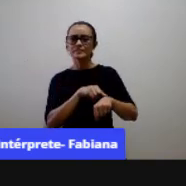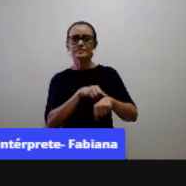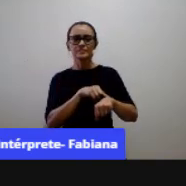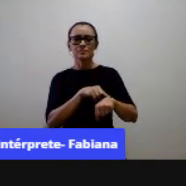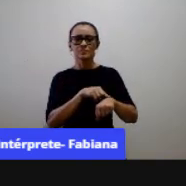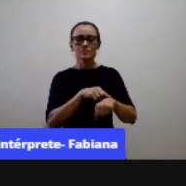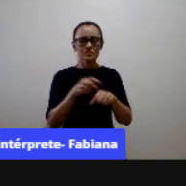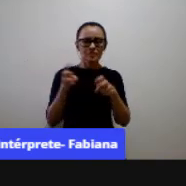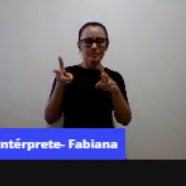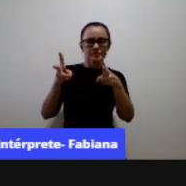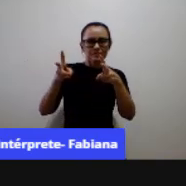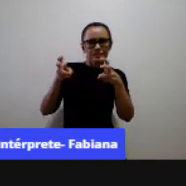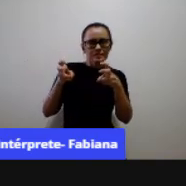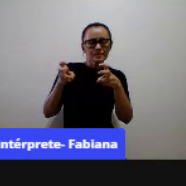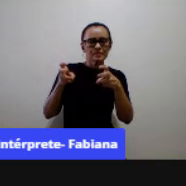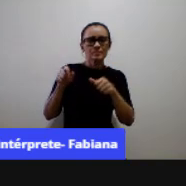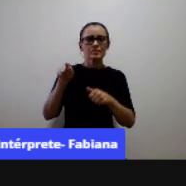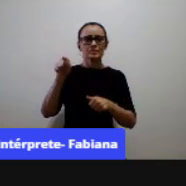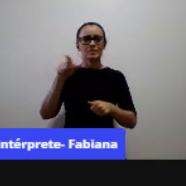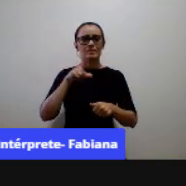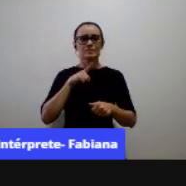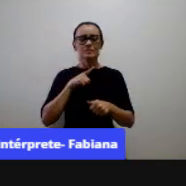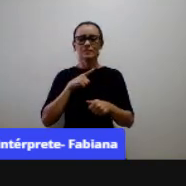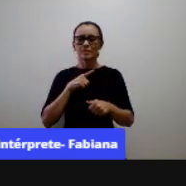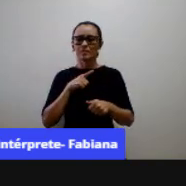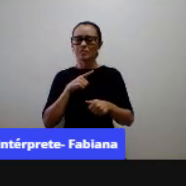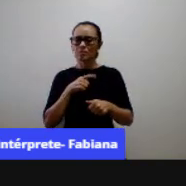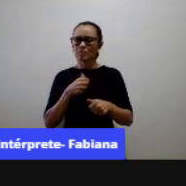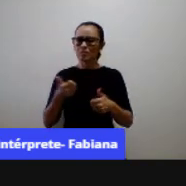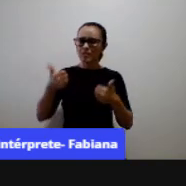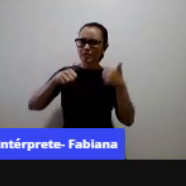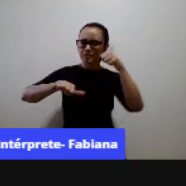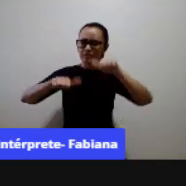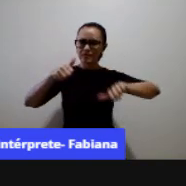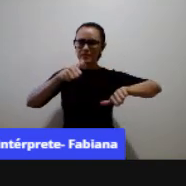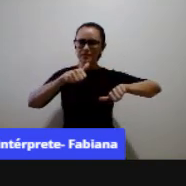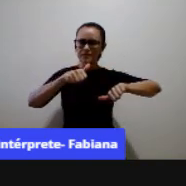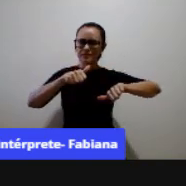que existe ali uma avaliação de